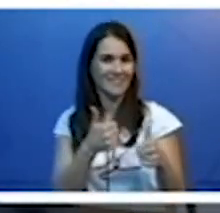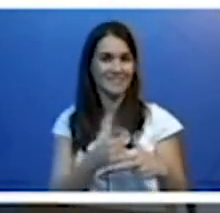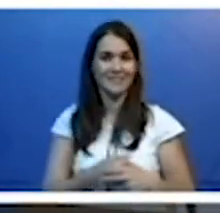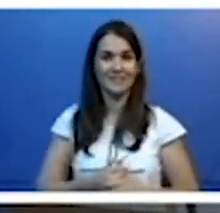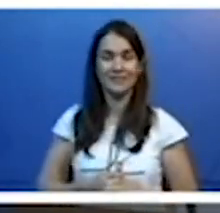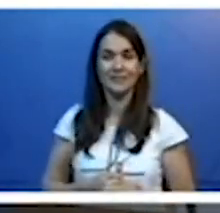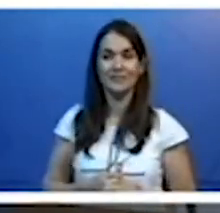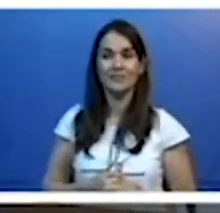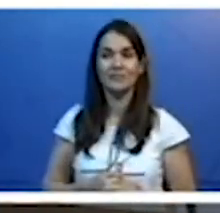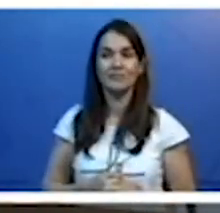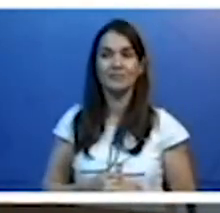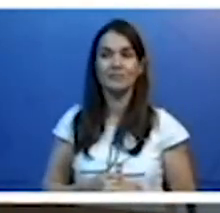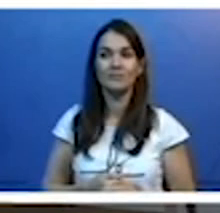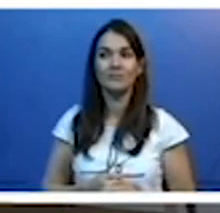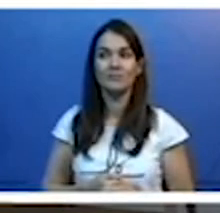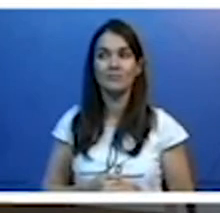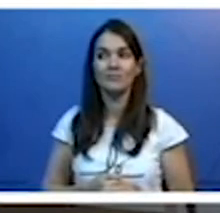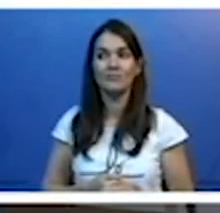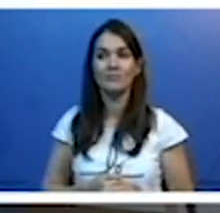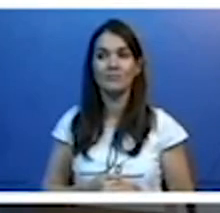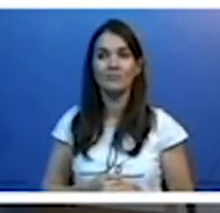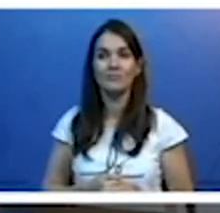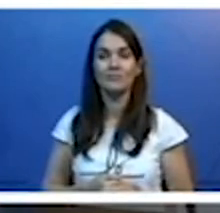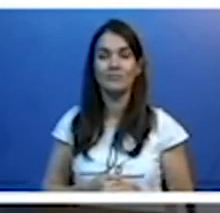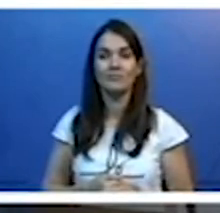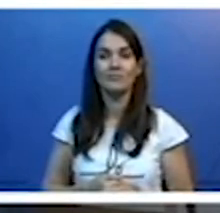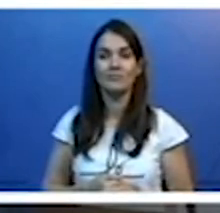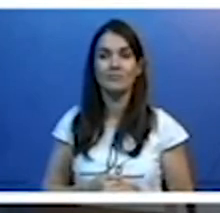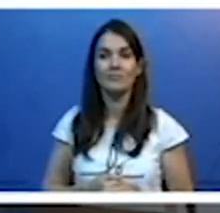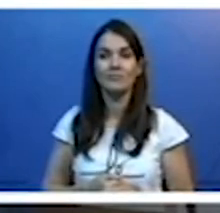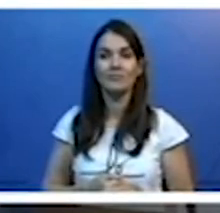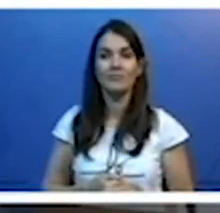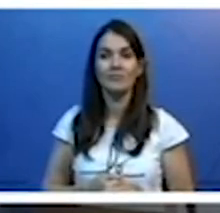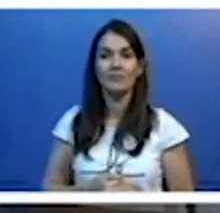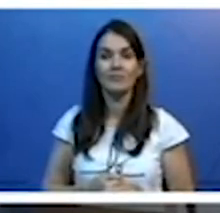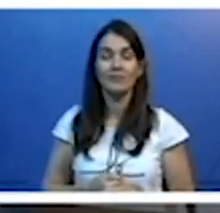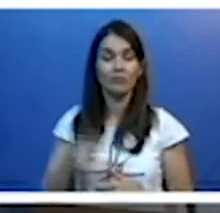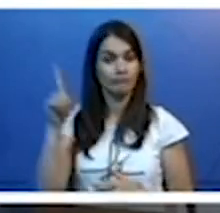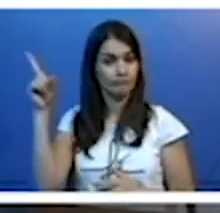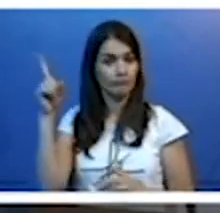Vamos voltar para cá. Bom, tá aqui a nossa solução.